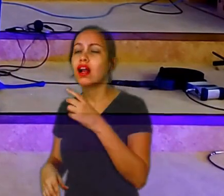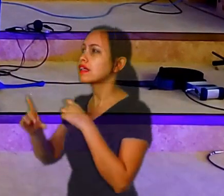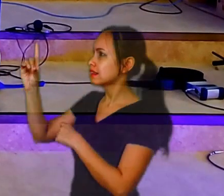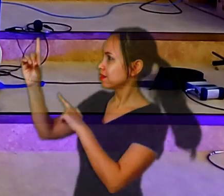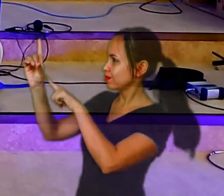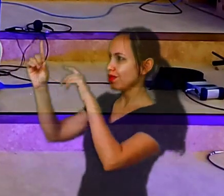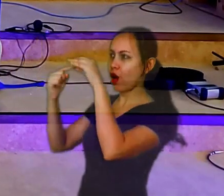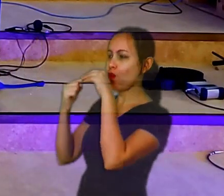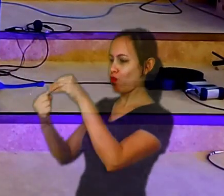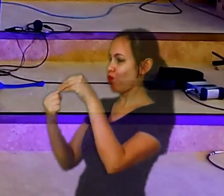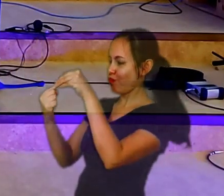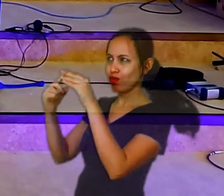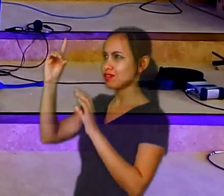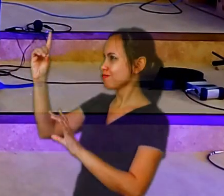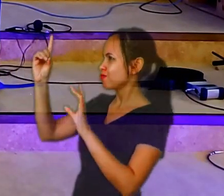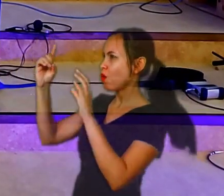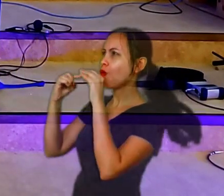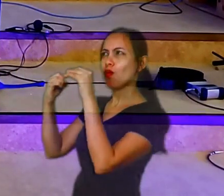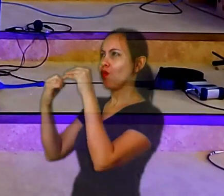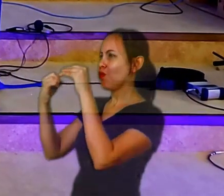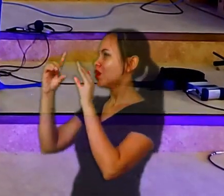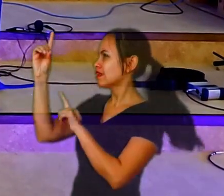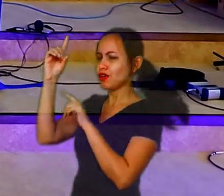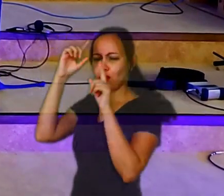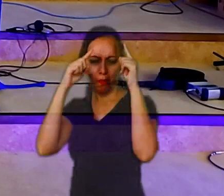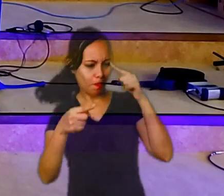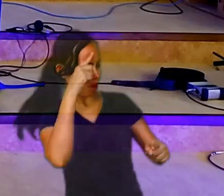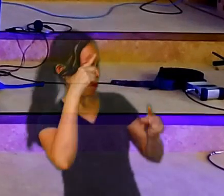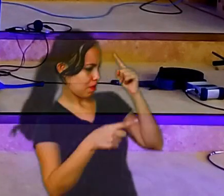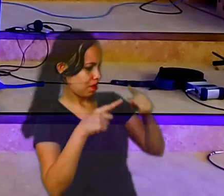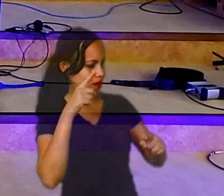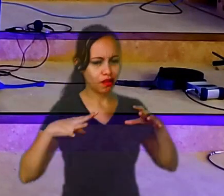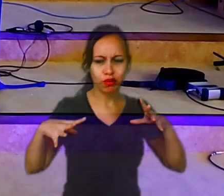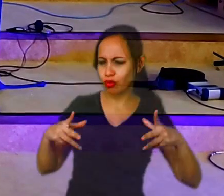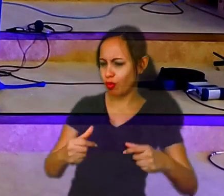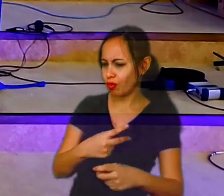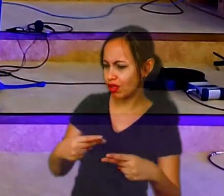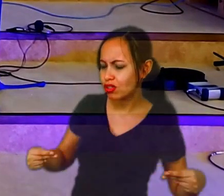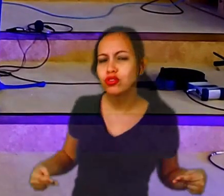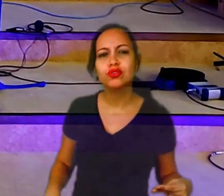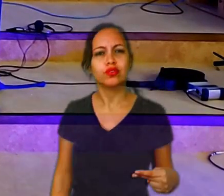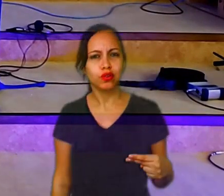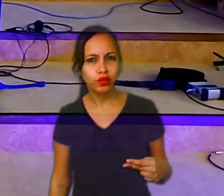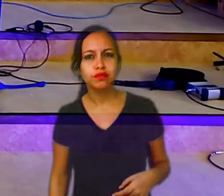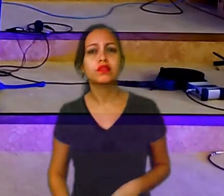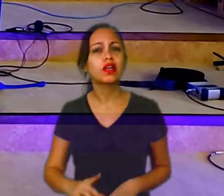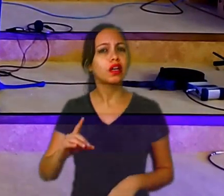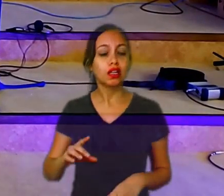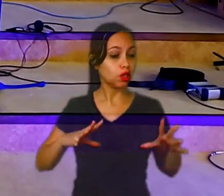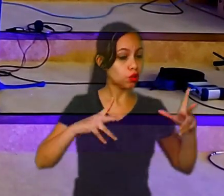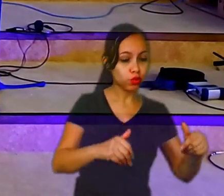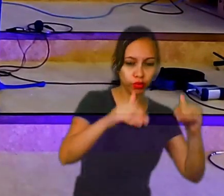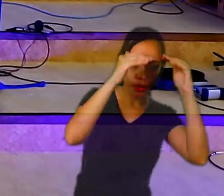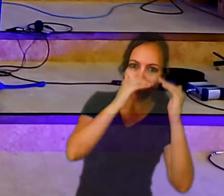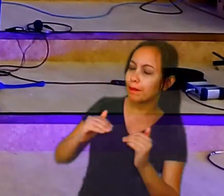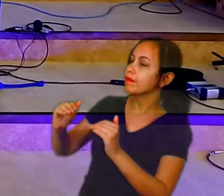é único, ele é absoluto, que ele domina todas as coisas, que tudo é submisso a ele.